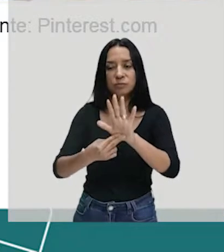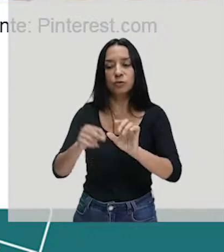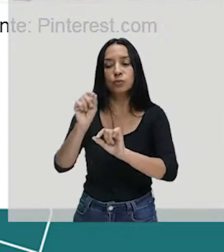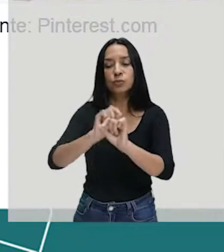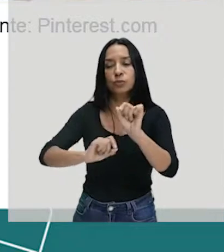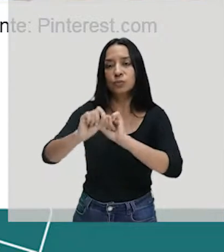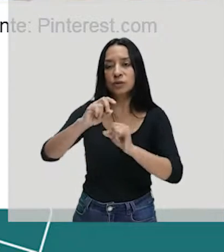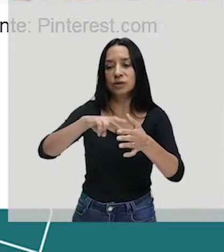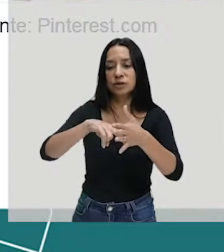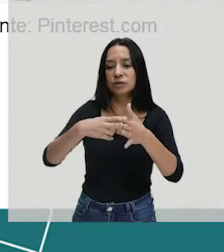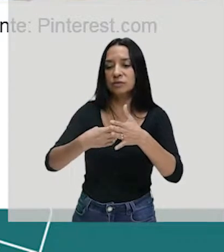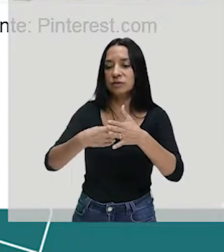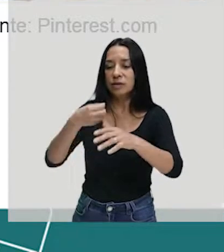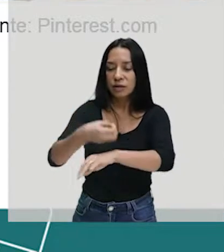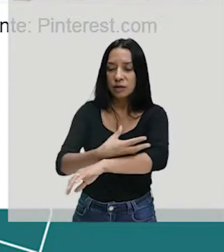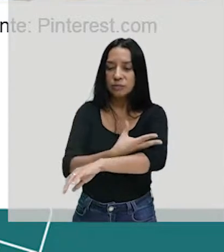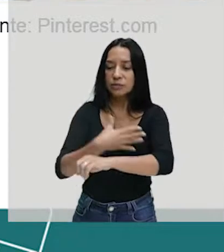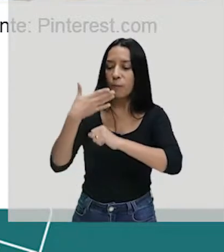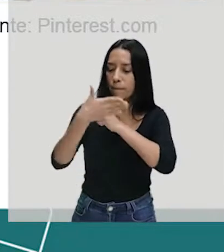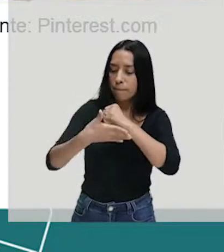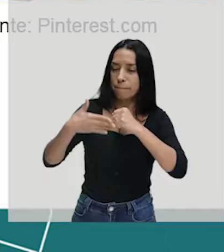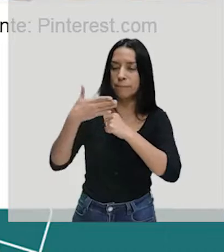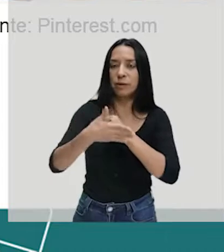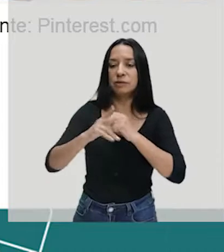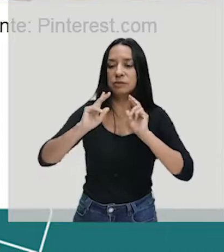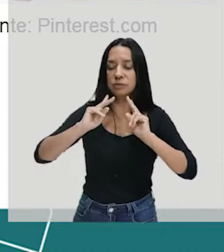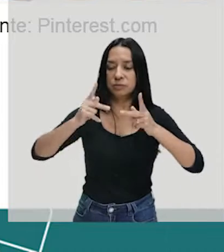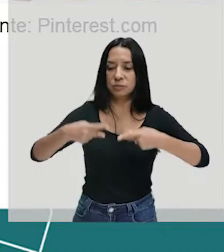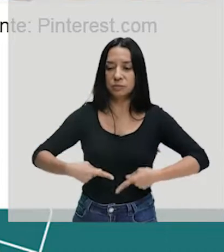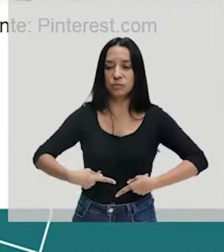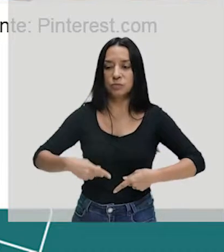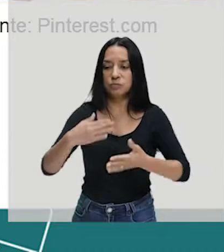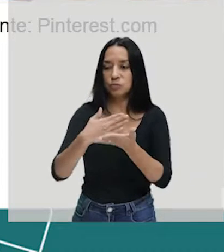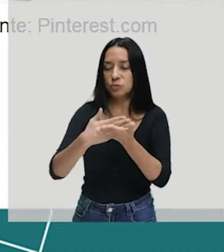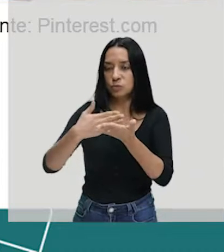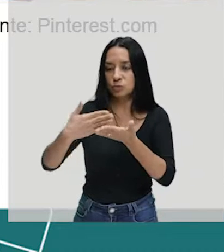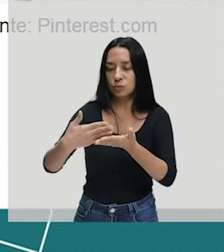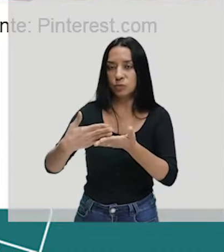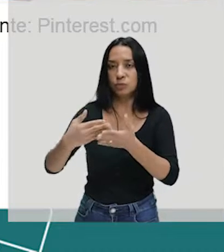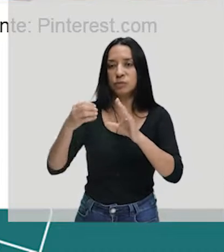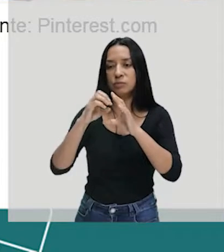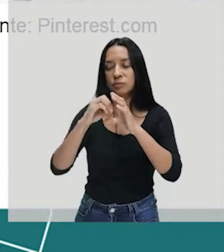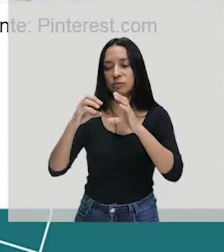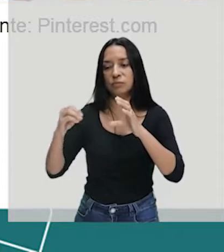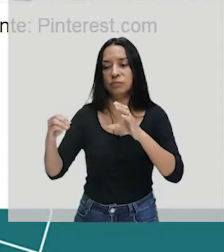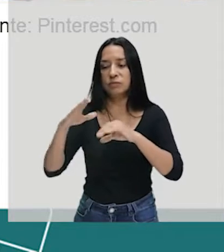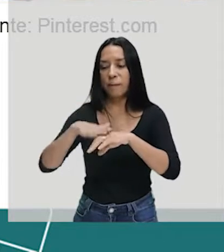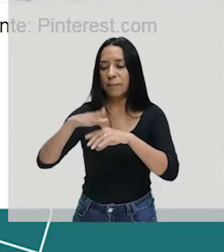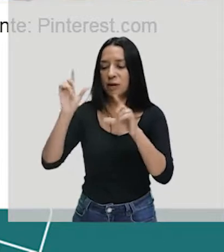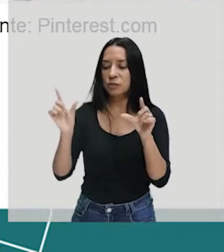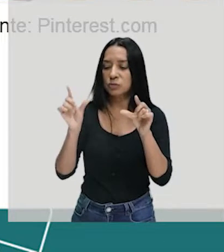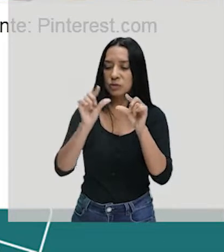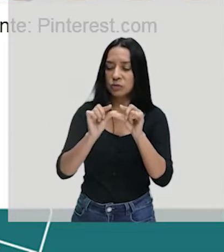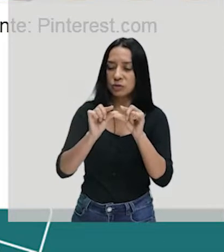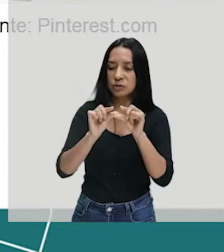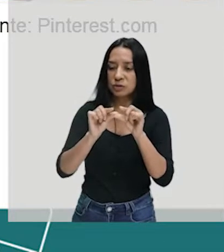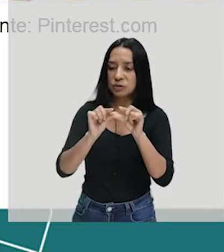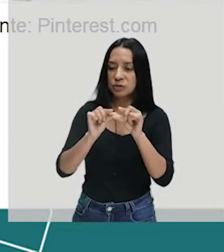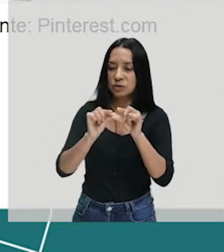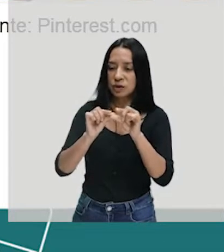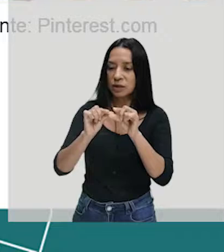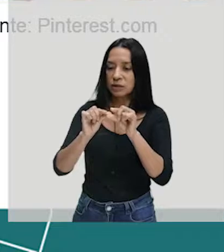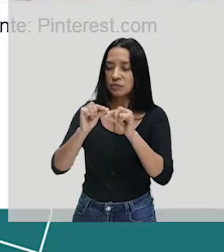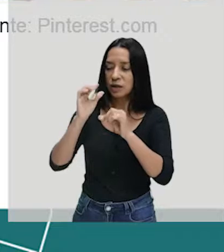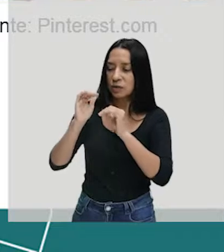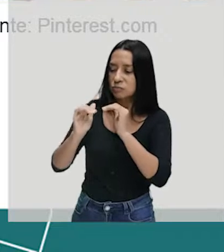seriam as emoções básicas dos seres humanos tanto que a princípio os emoticons eram mais reduzidos E à medida que